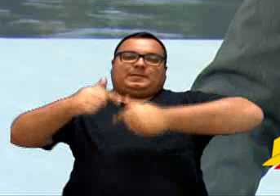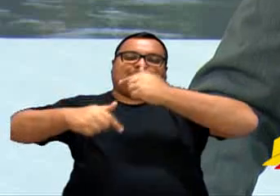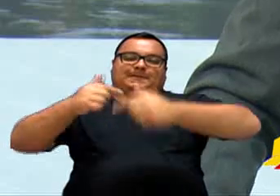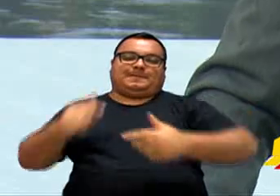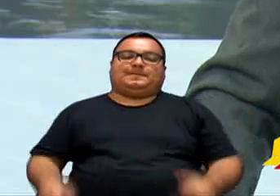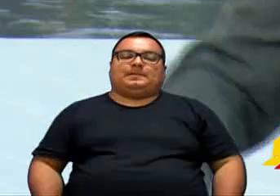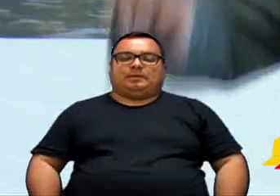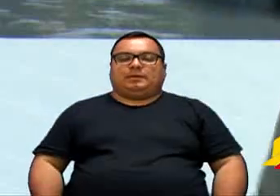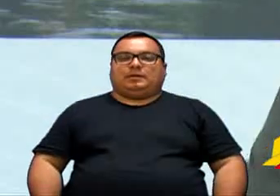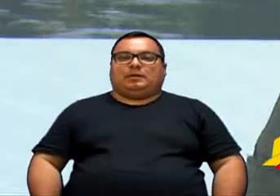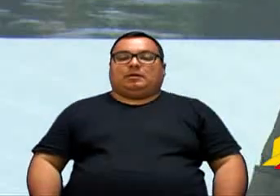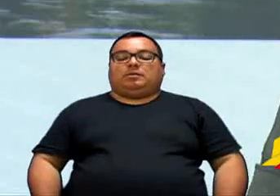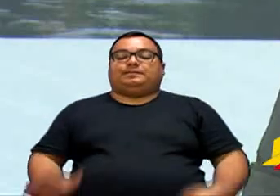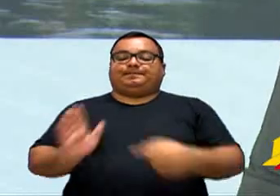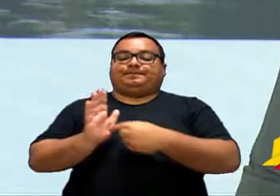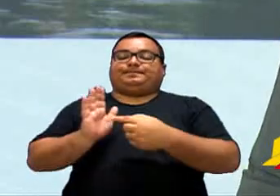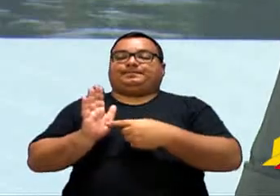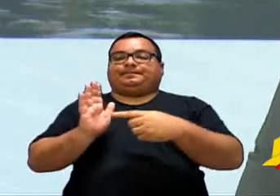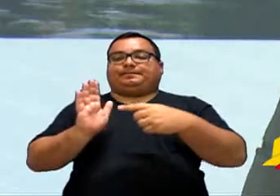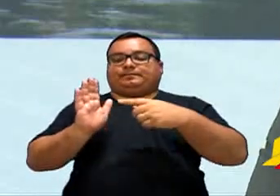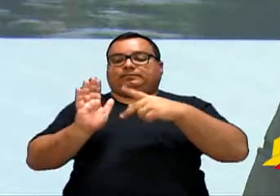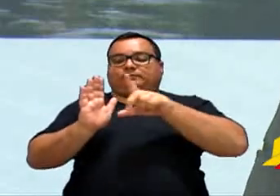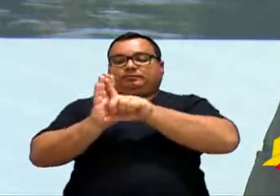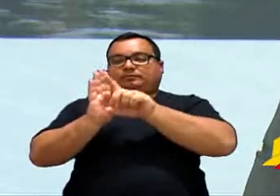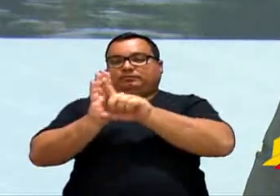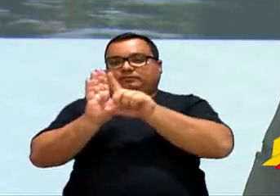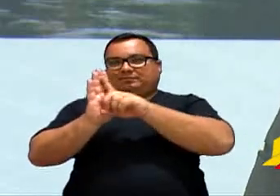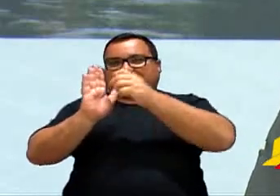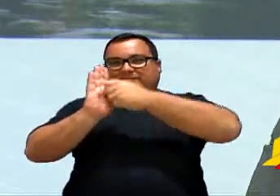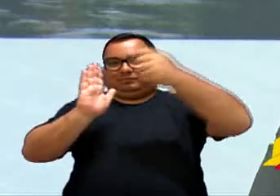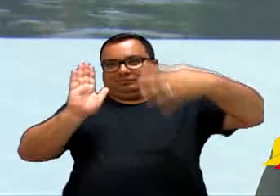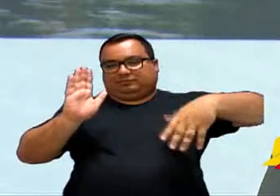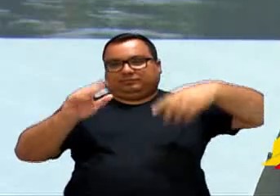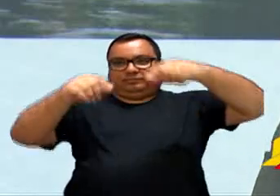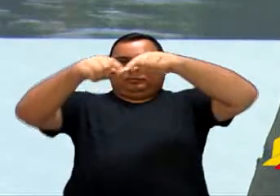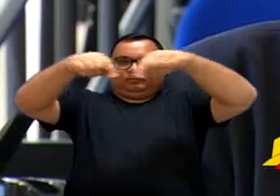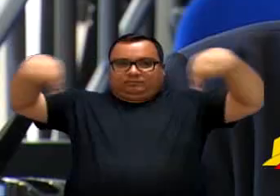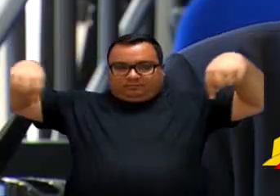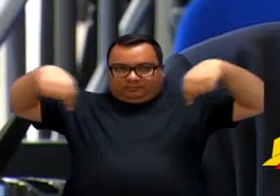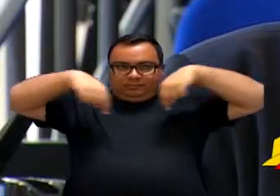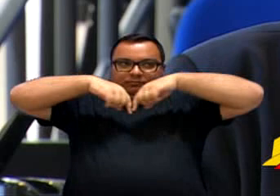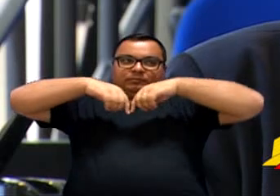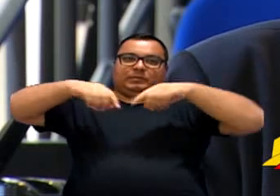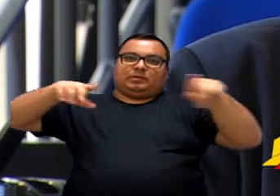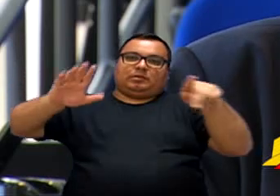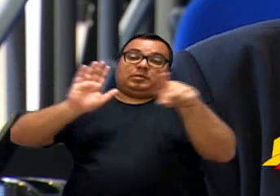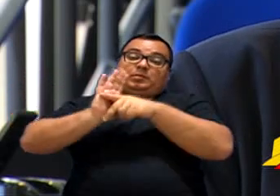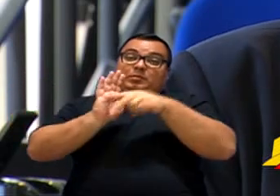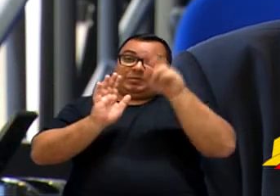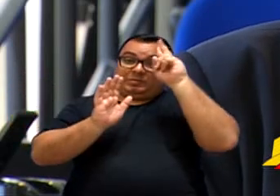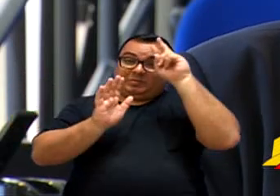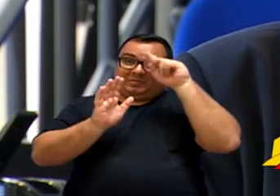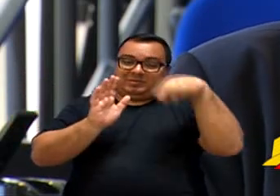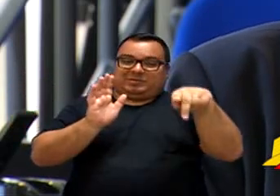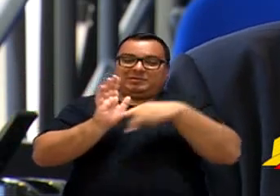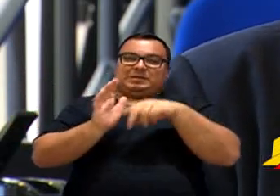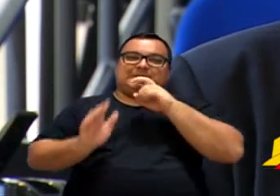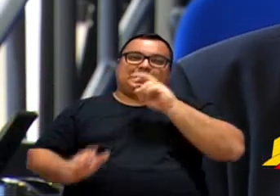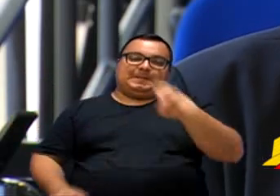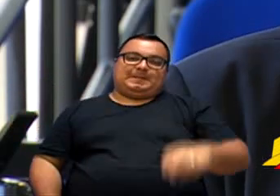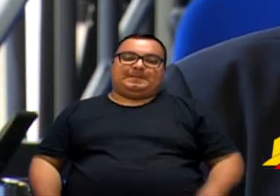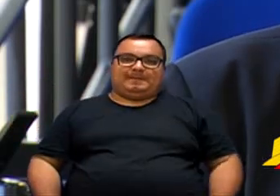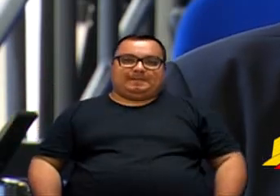realização da Feira da Barganha, declarada como patrimônio cultural da cidade. Mas o